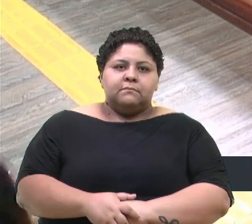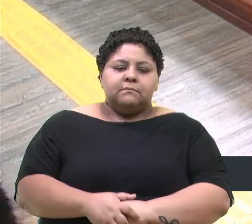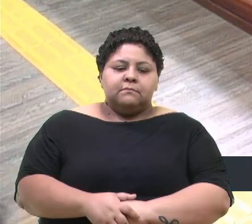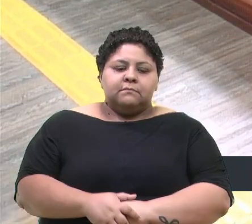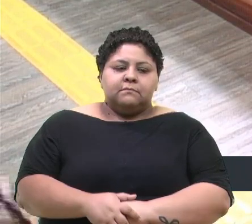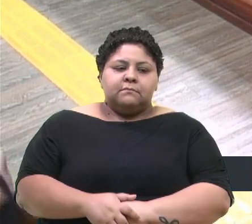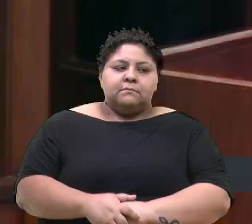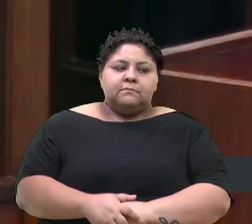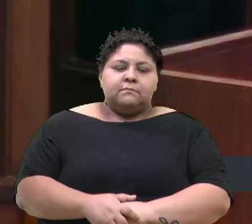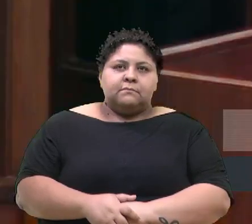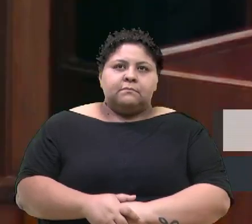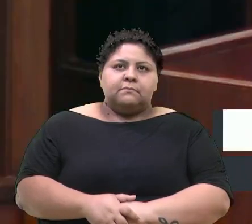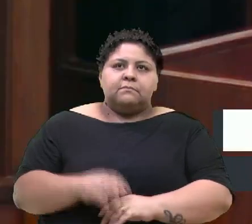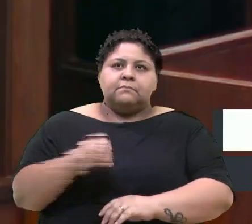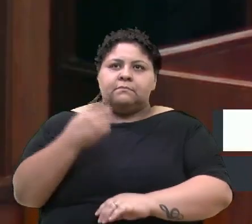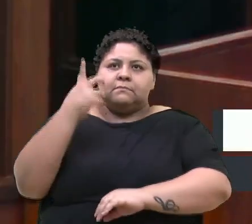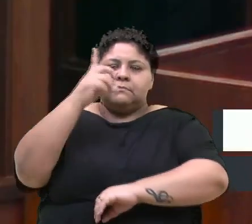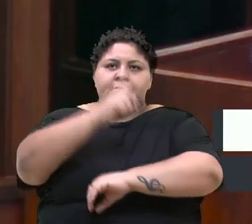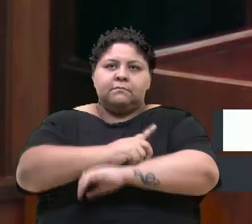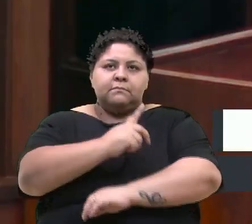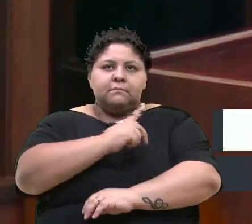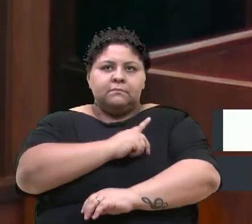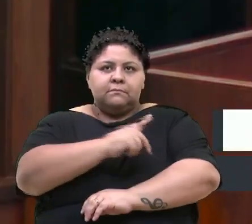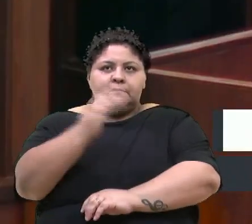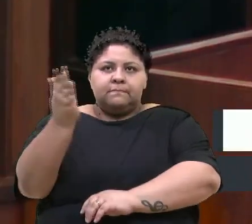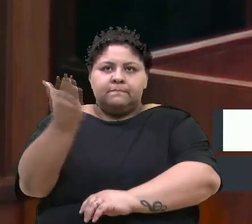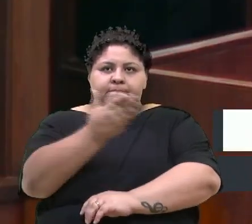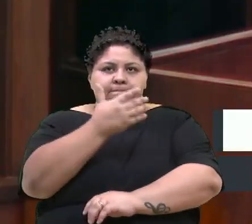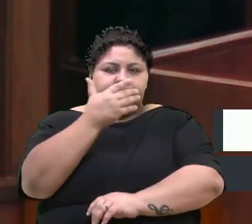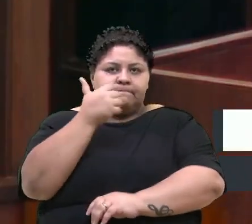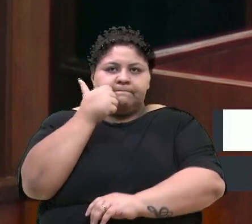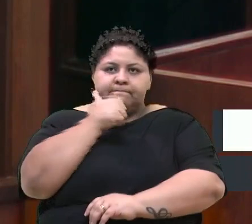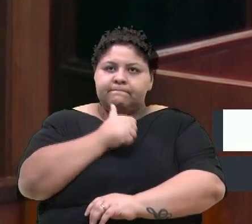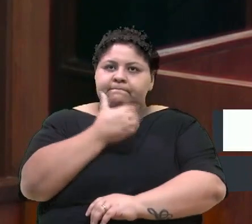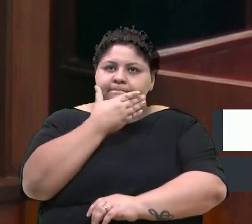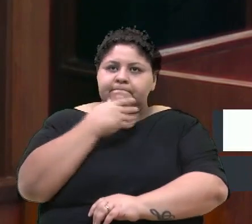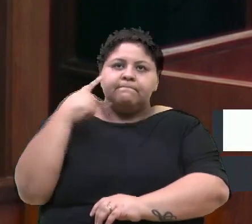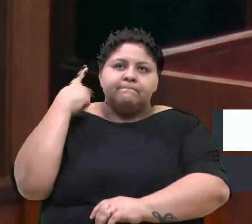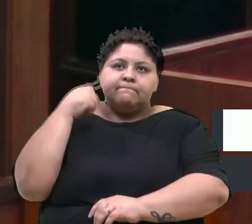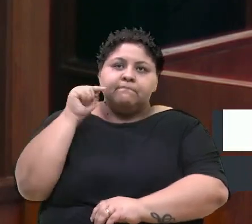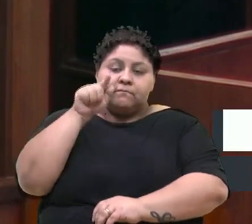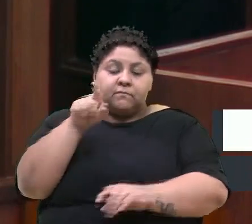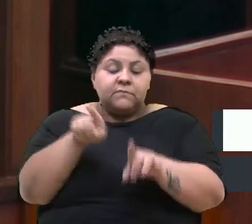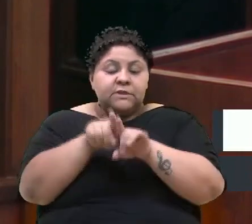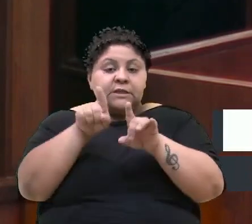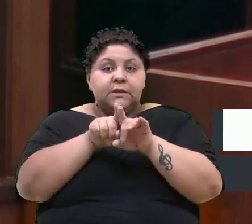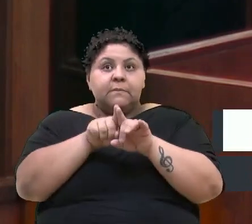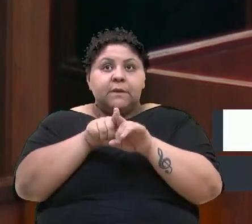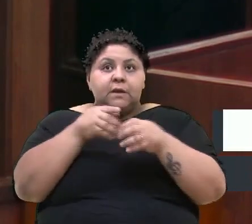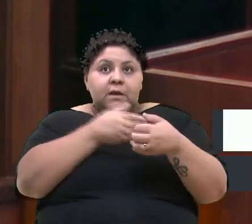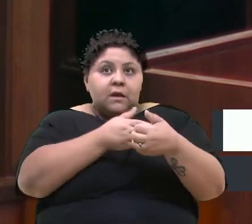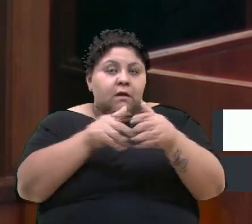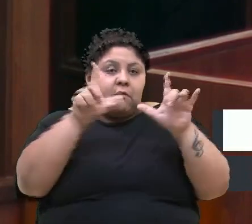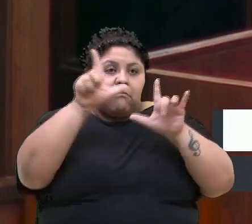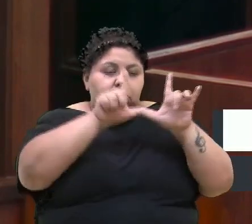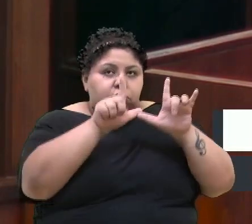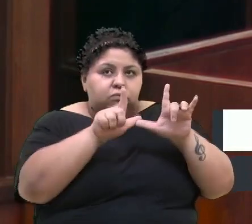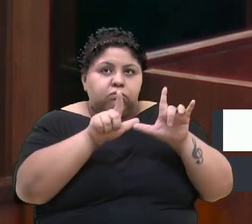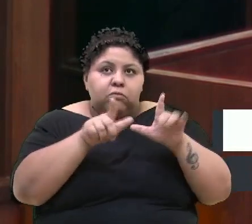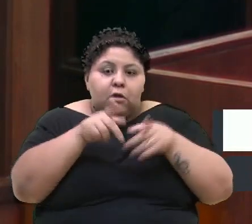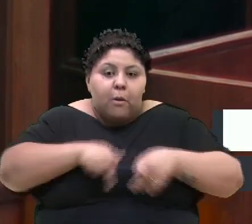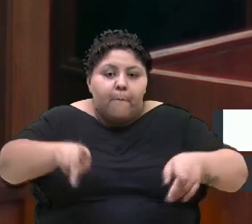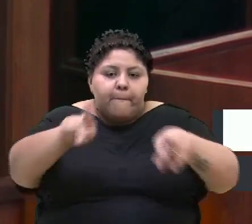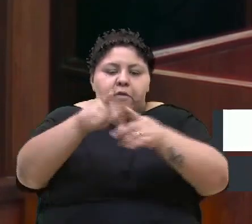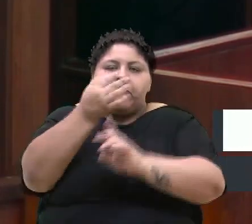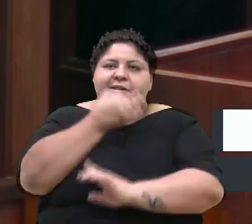Bom dia, presidente, bom dia, nobres colegas, bom dia a você que nos assiste TV Câmara, bom dia, povo